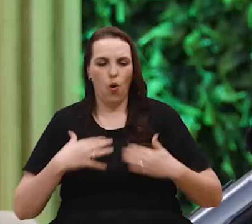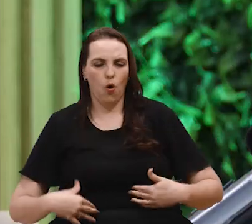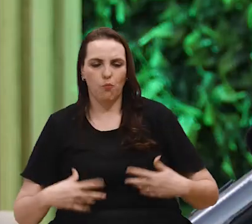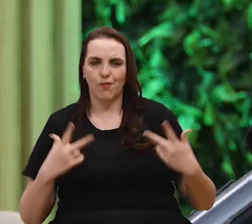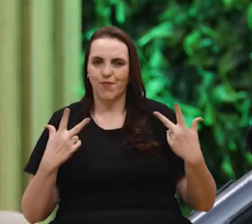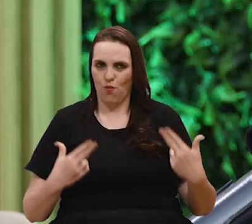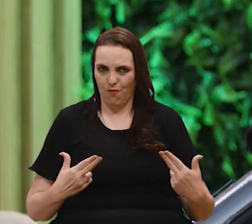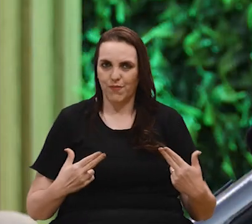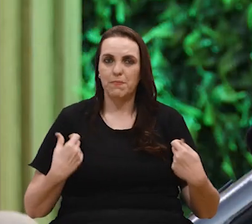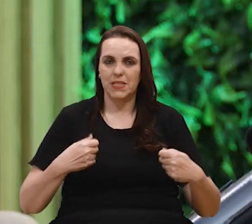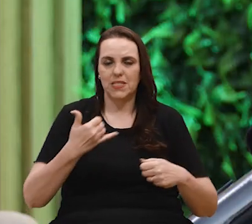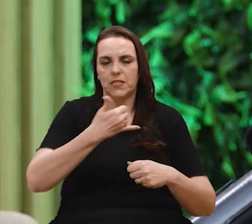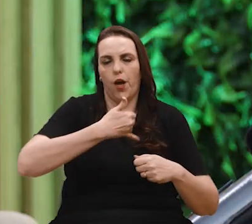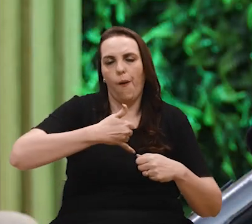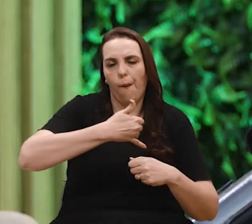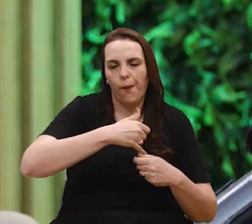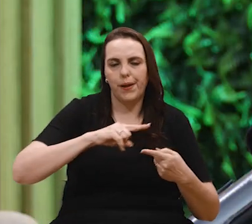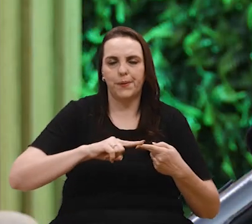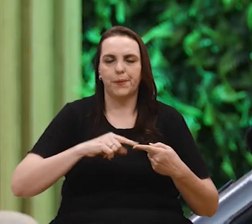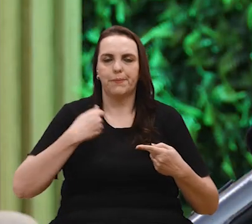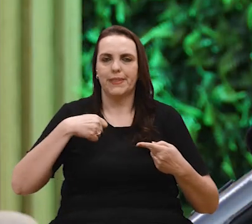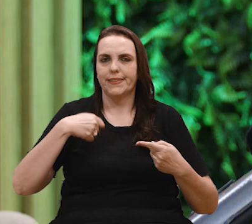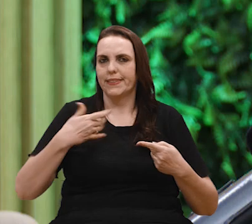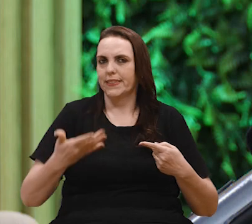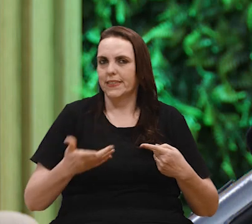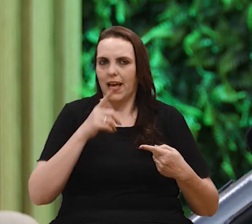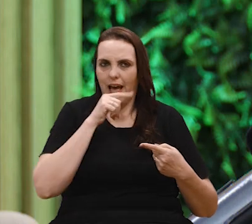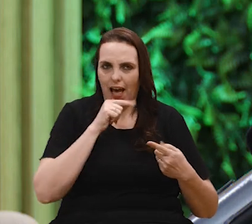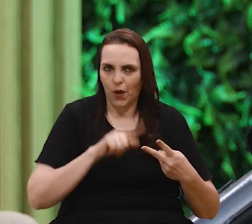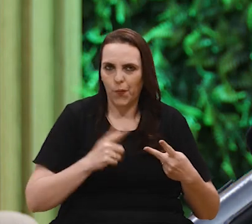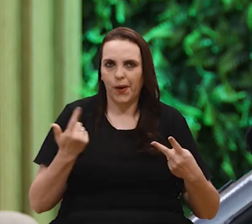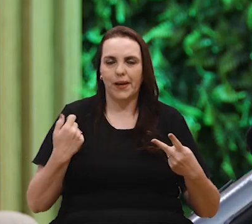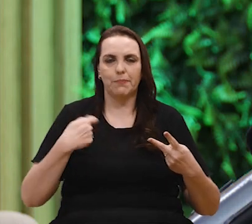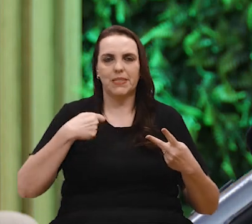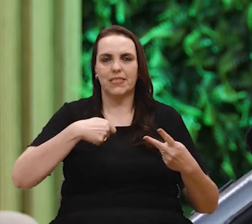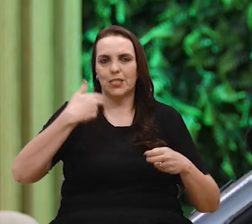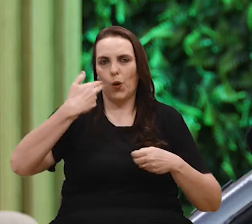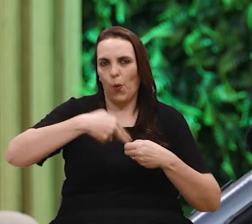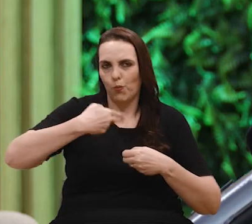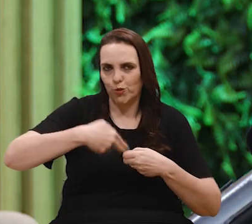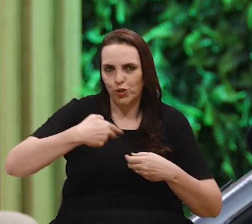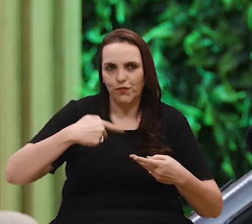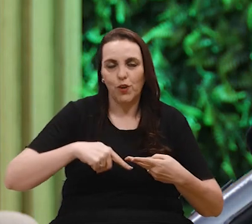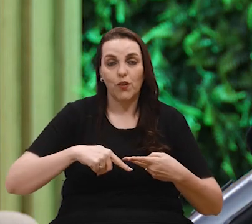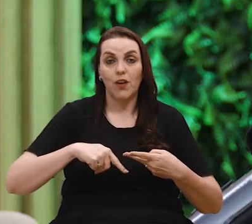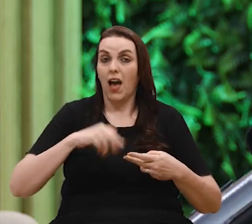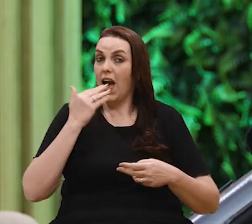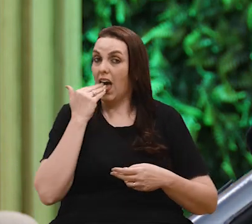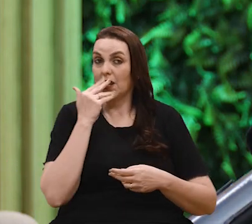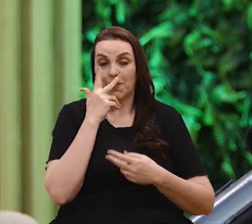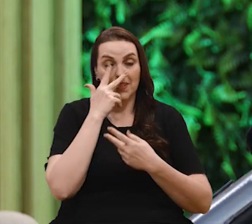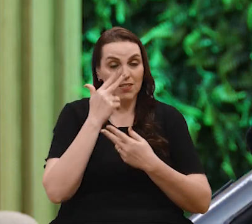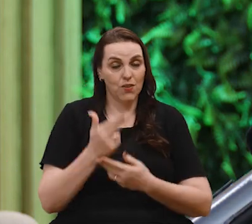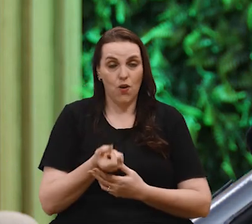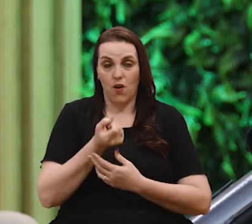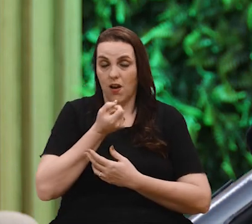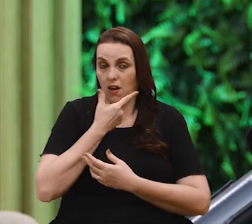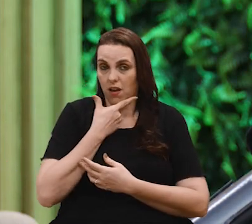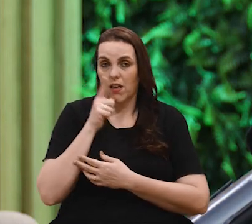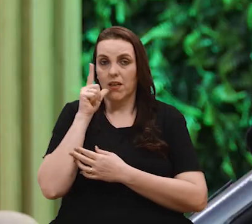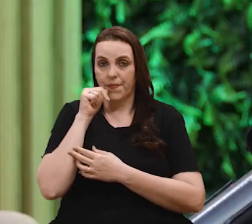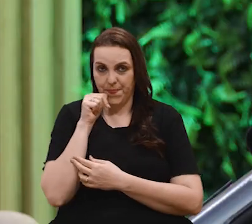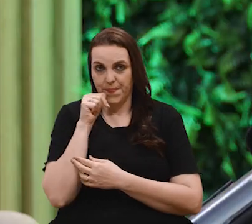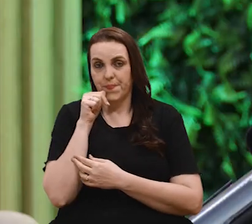ele precisa de óleo, ele precisa de água, ele precisa de combustível. E é alimentação,